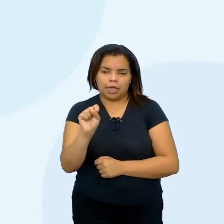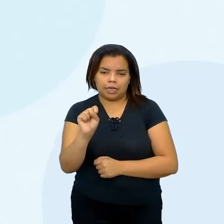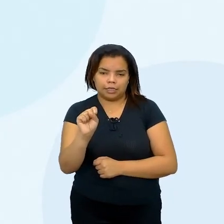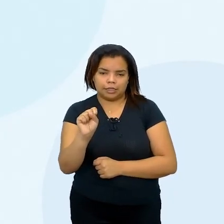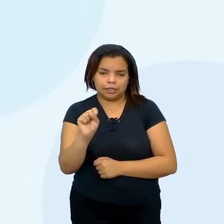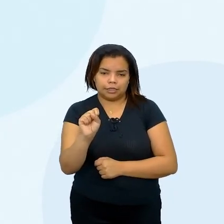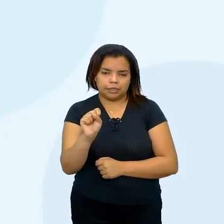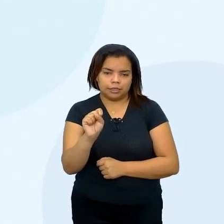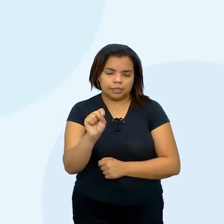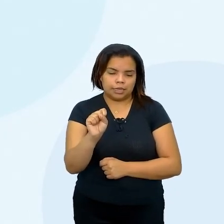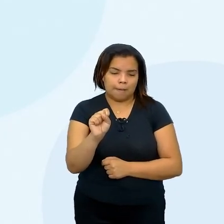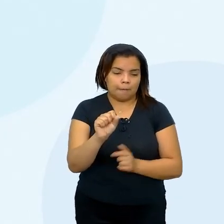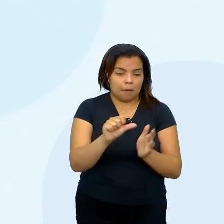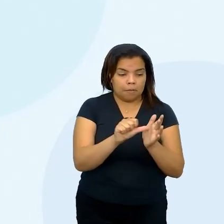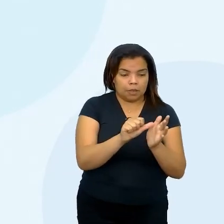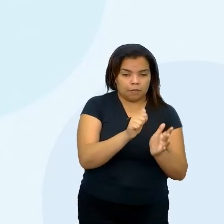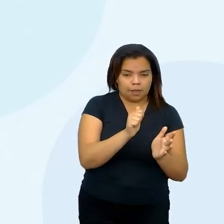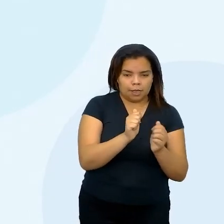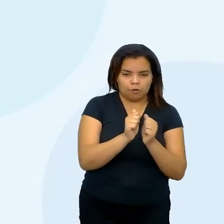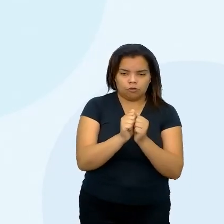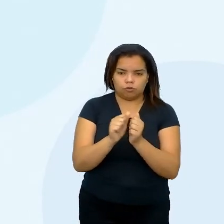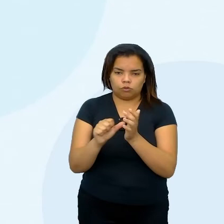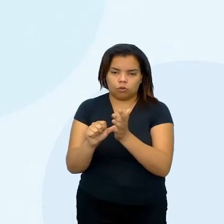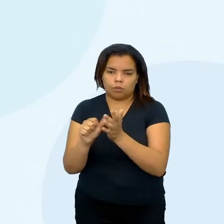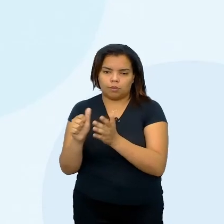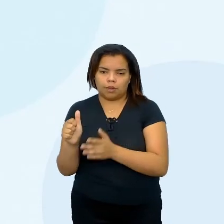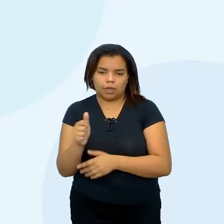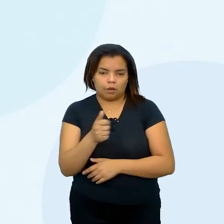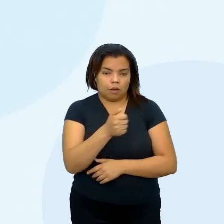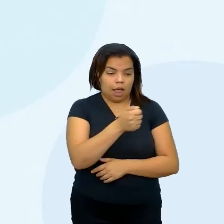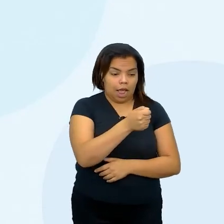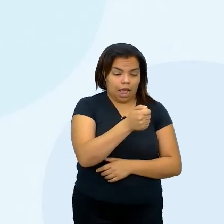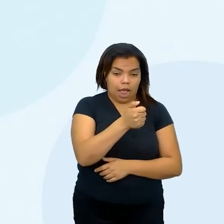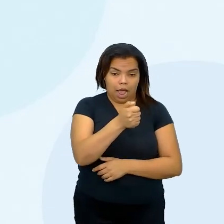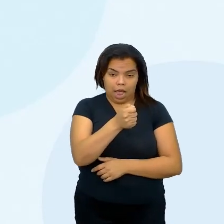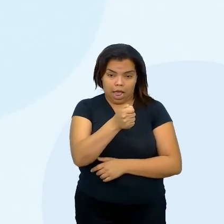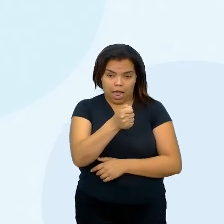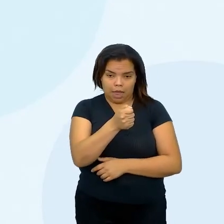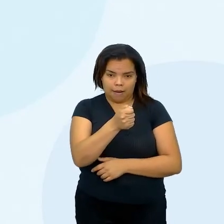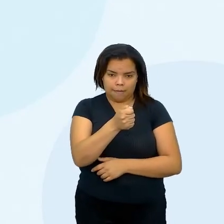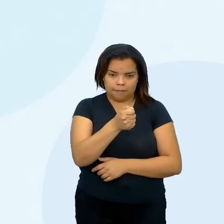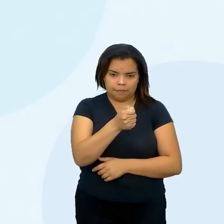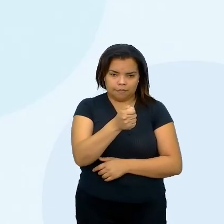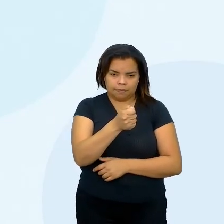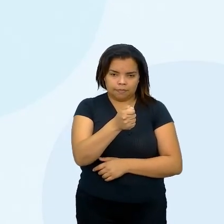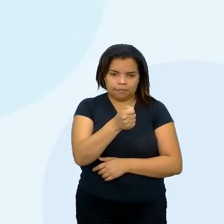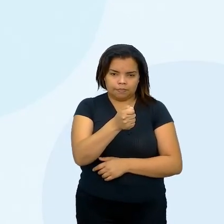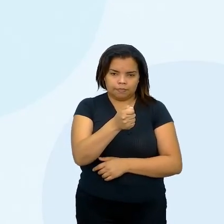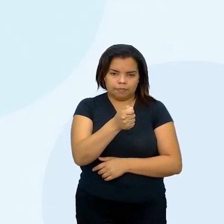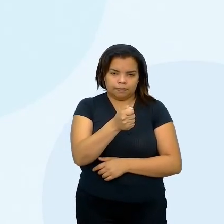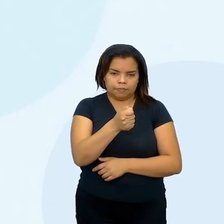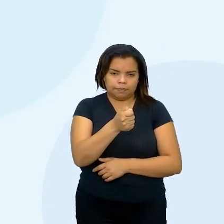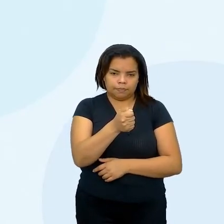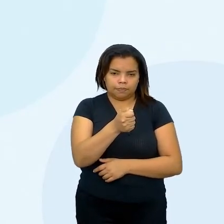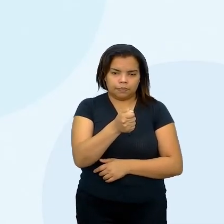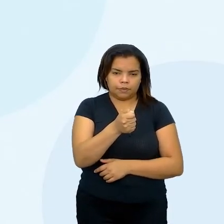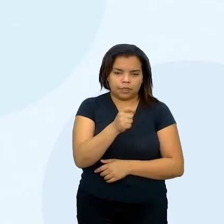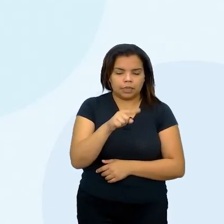Primeiro com o primeiro. Azão. Primeiro com o